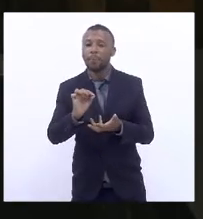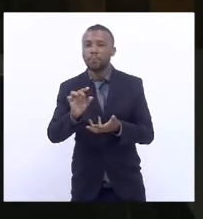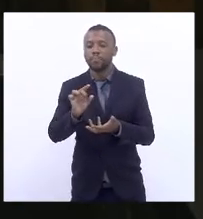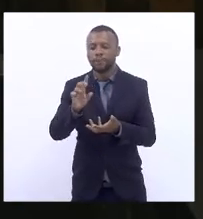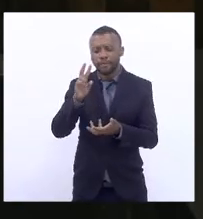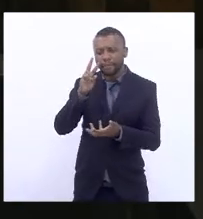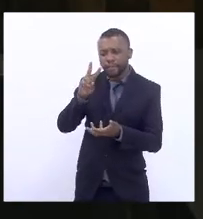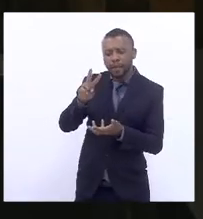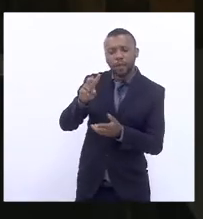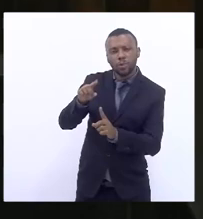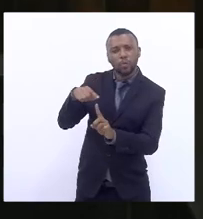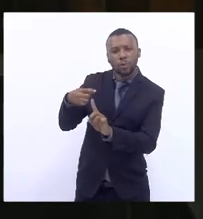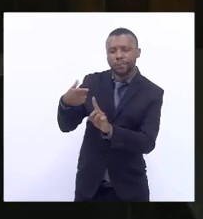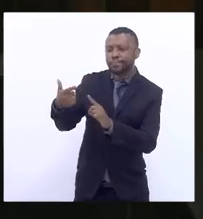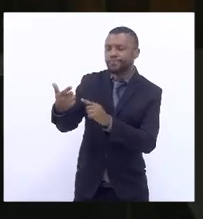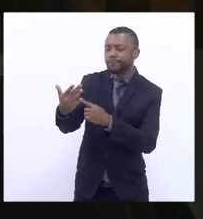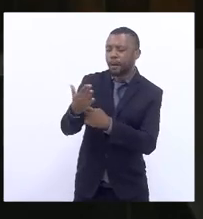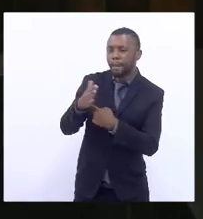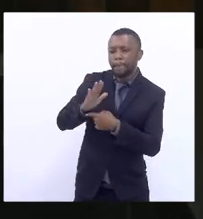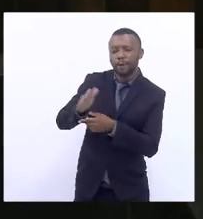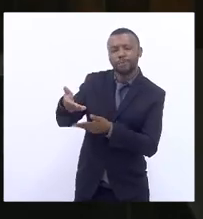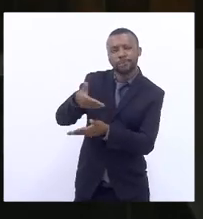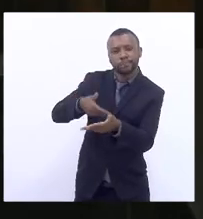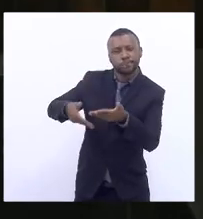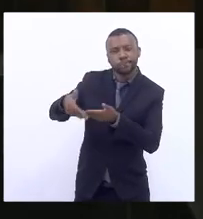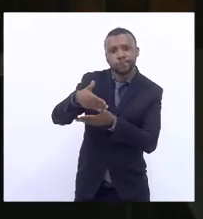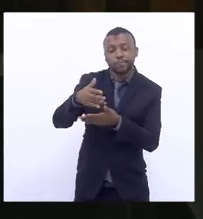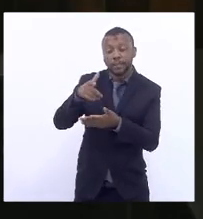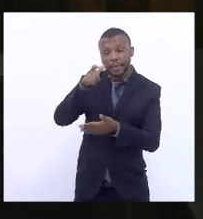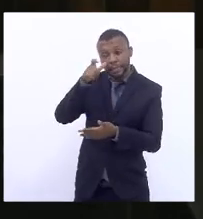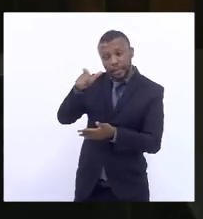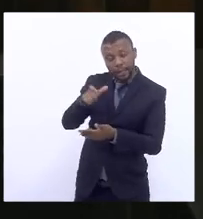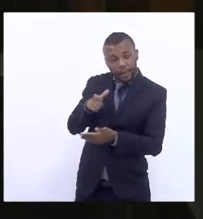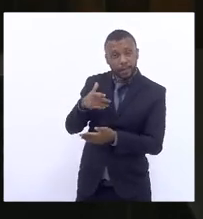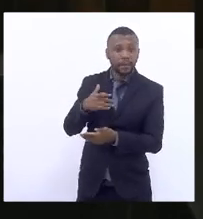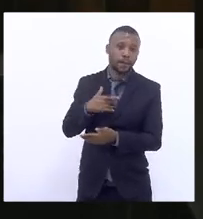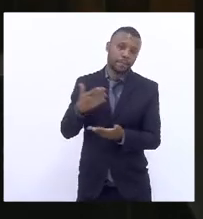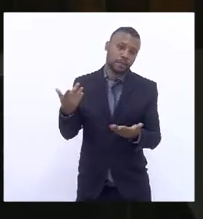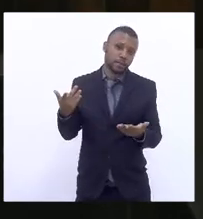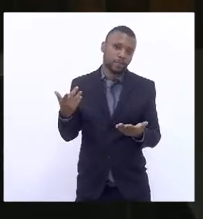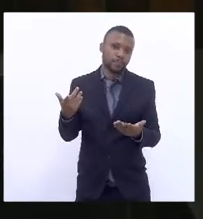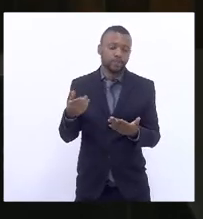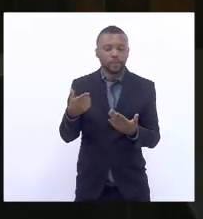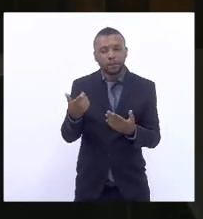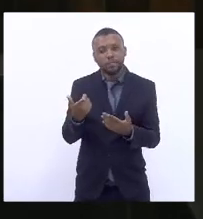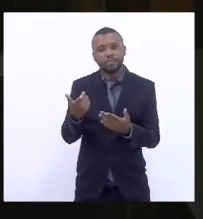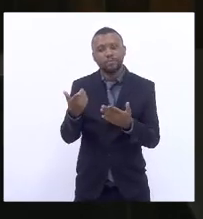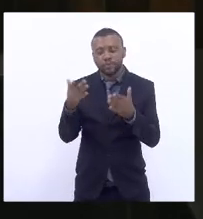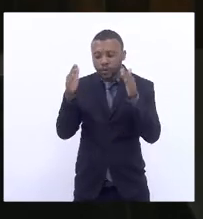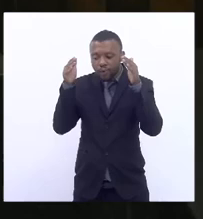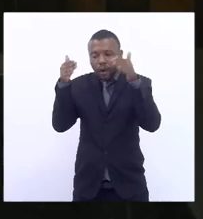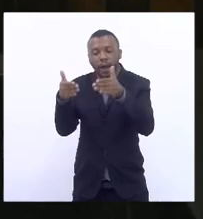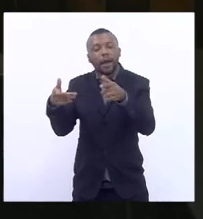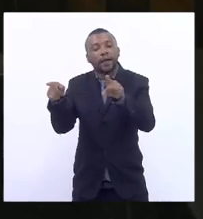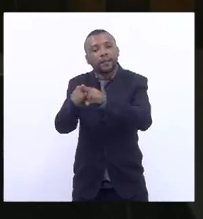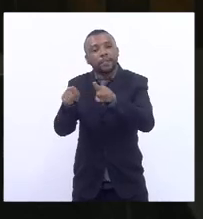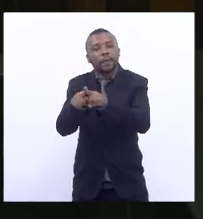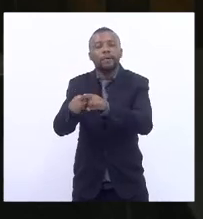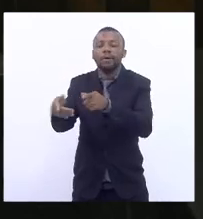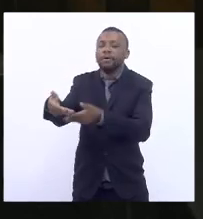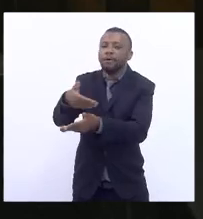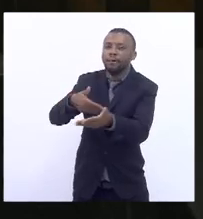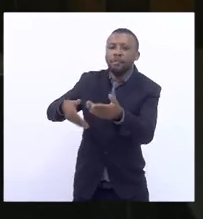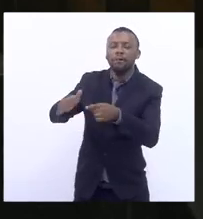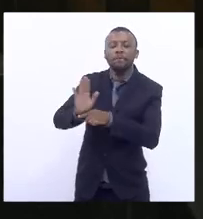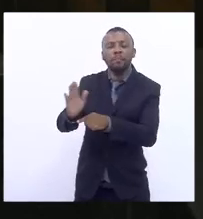mim, e não seja visto como um problema do outro. Então, educar para a fraternidade, acho que também é um outro desafio muito importante que